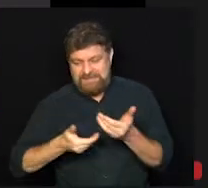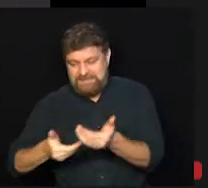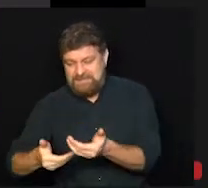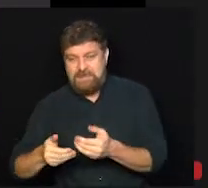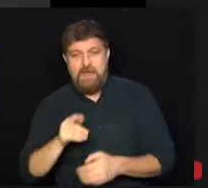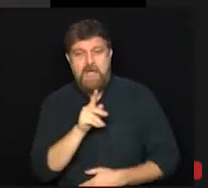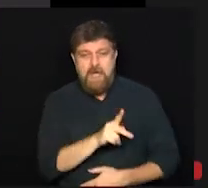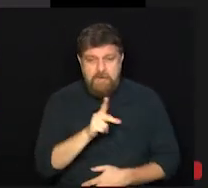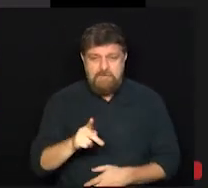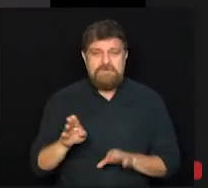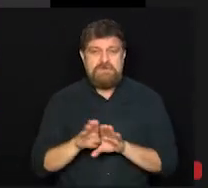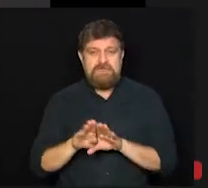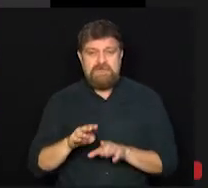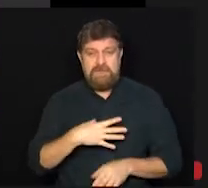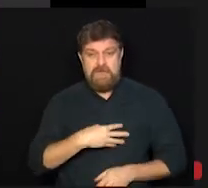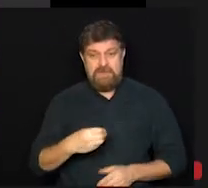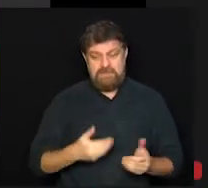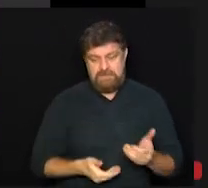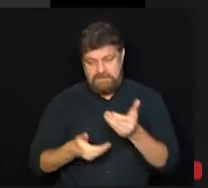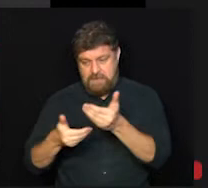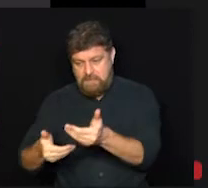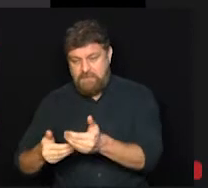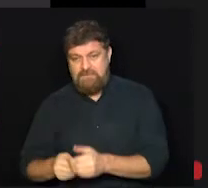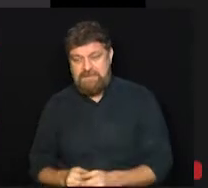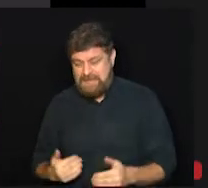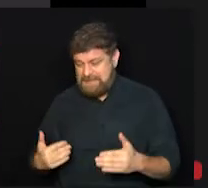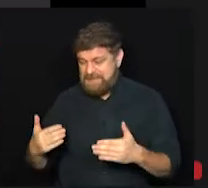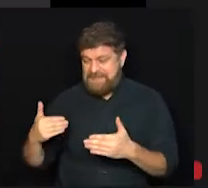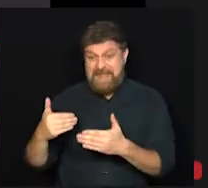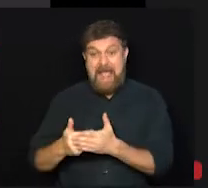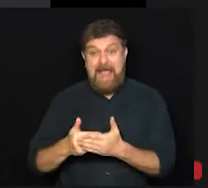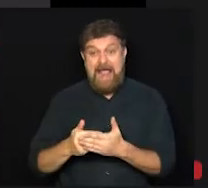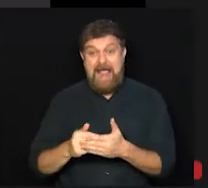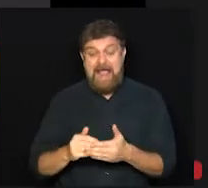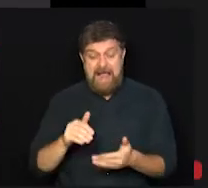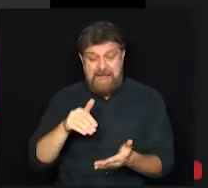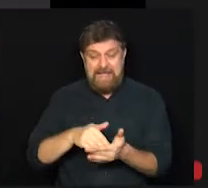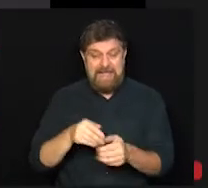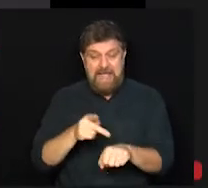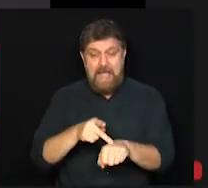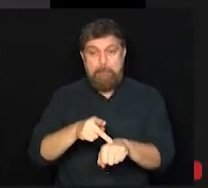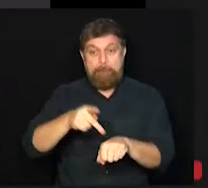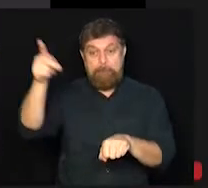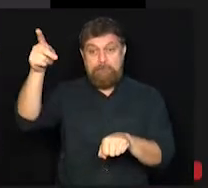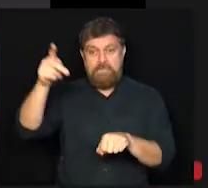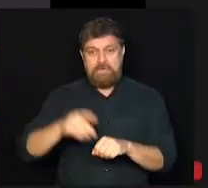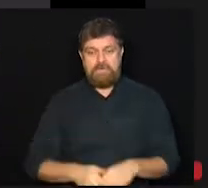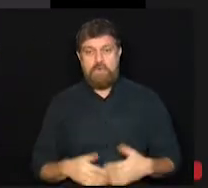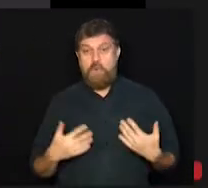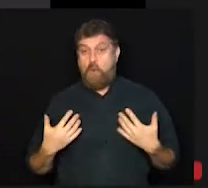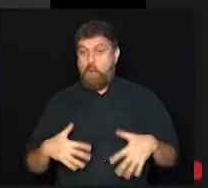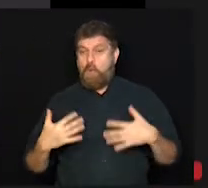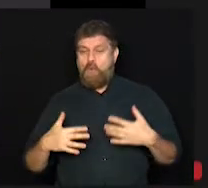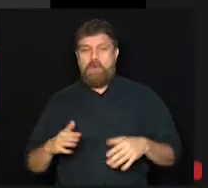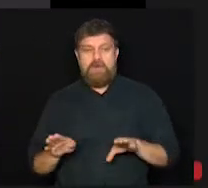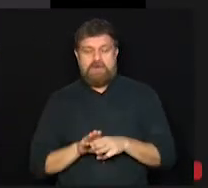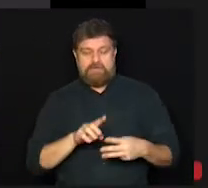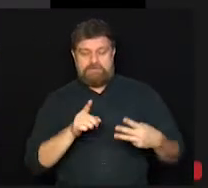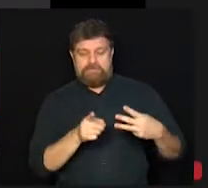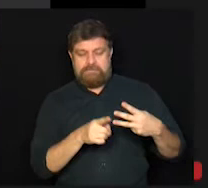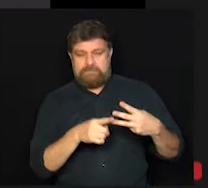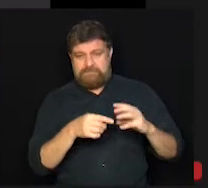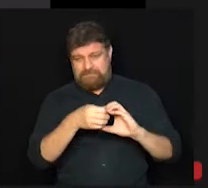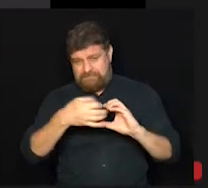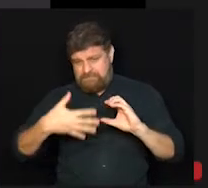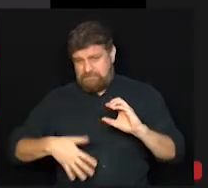e alunos também, e vamos até a pós-graduação. E uma terceira característica especial da Unicamp é o fato de que